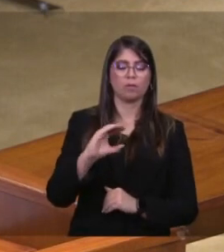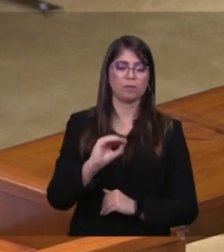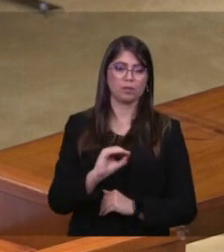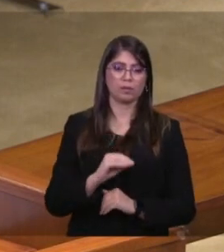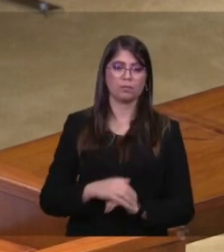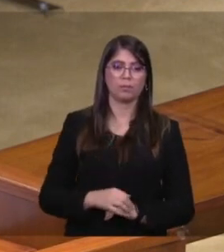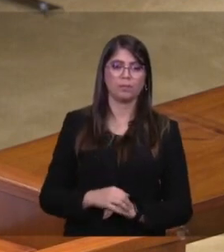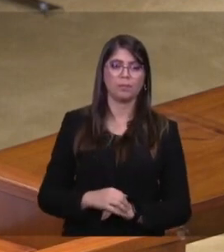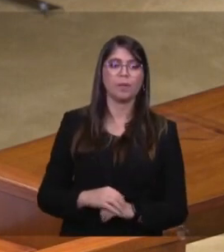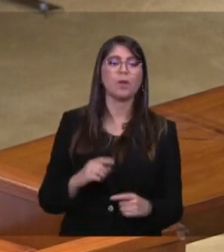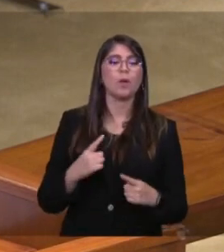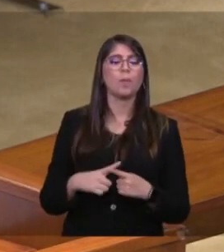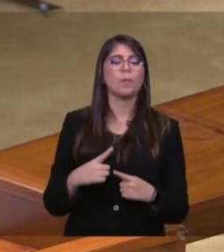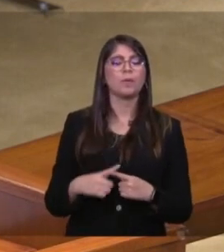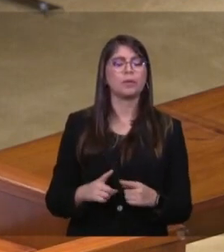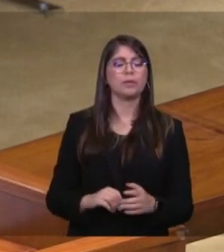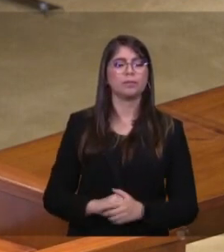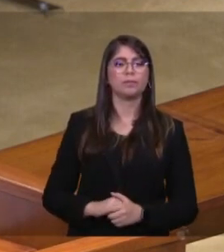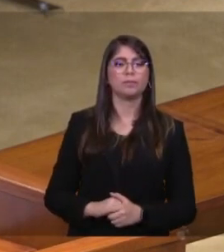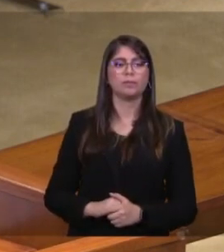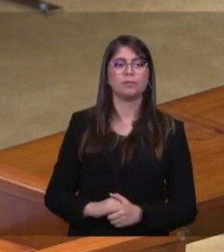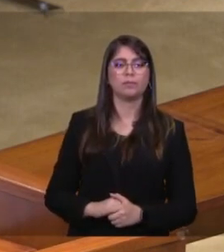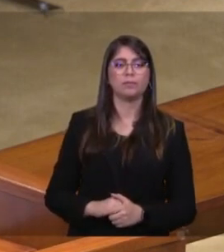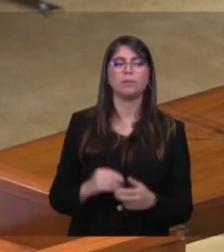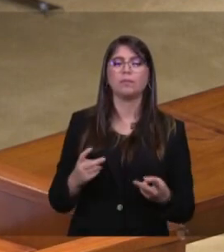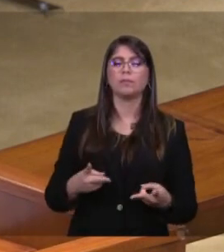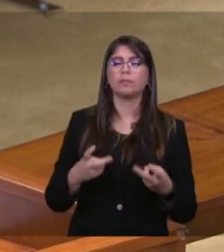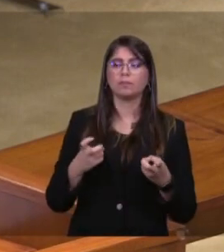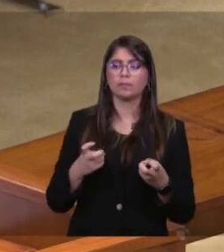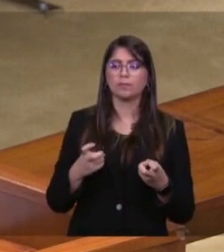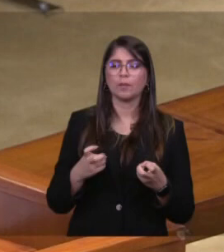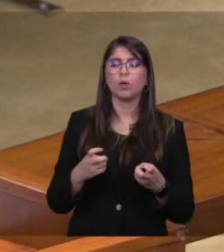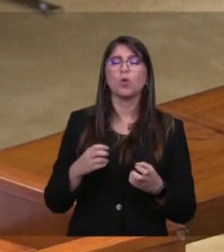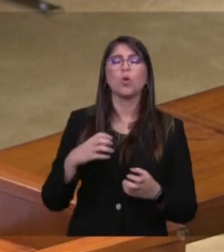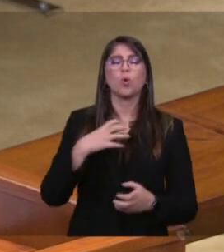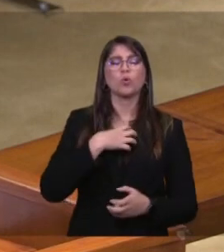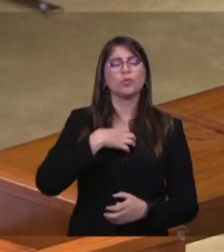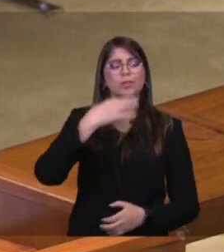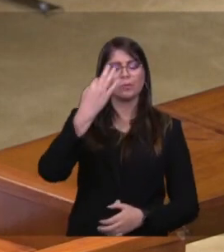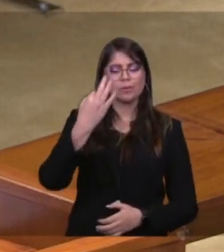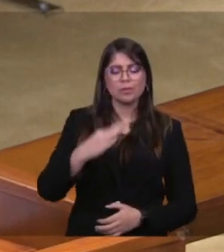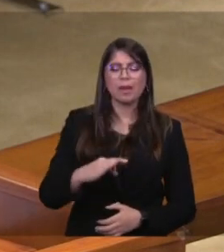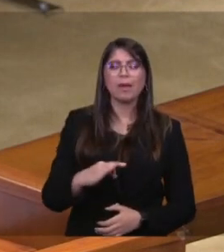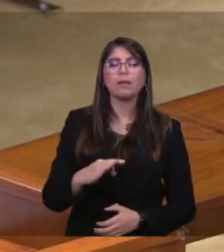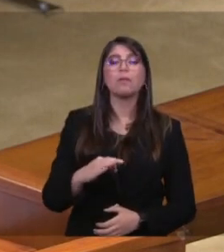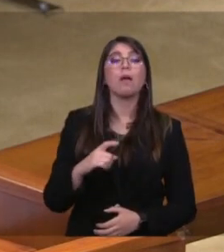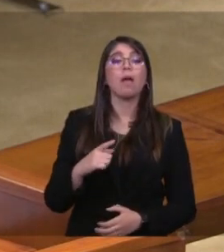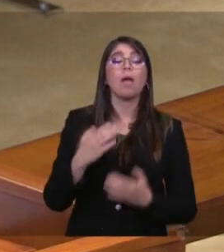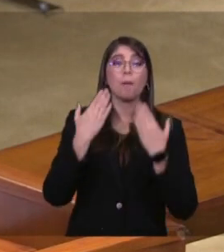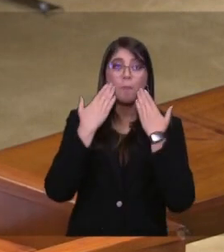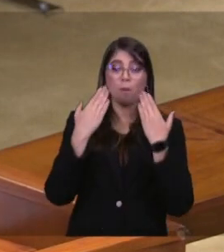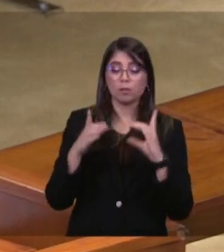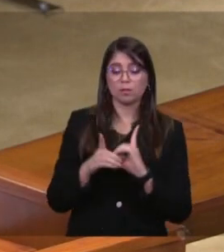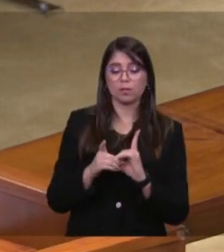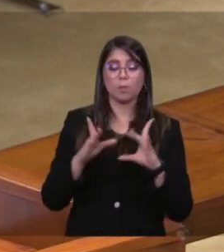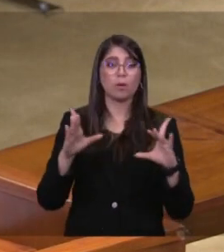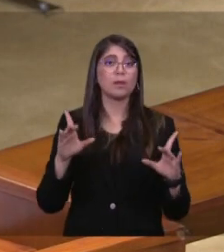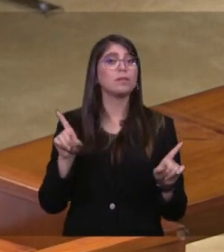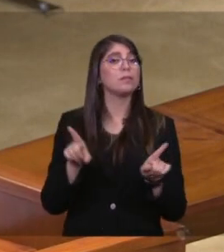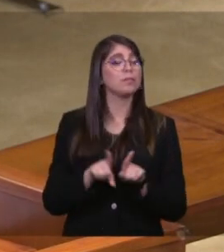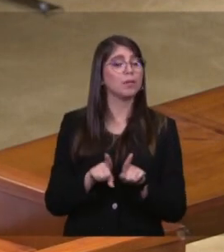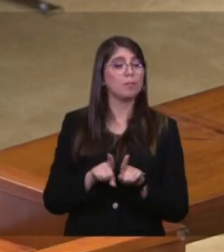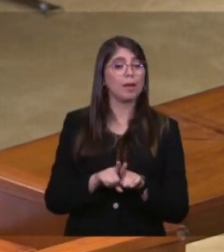E digo isso porque, excelências, a observância do rito litúrgico é também uma manifestação de democracia. Ainda